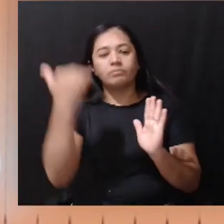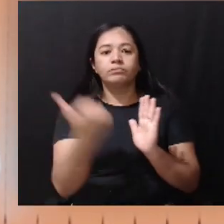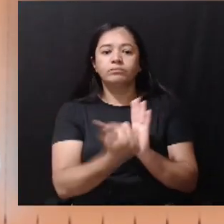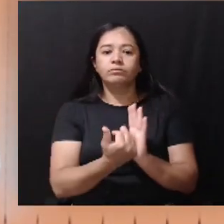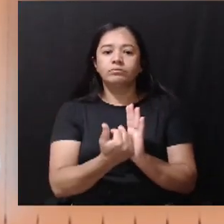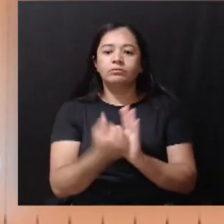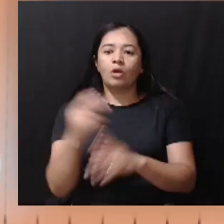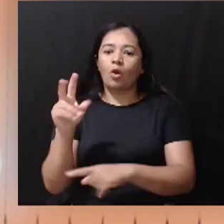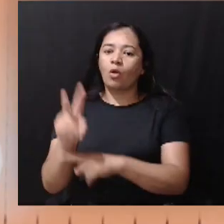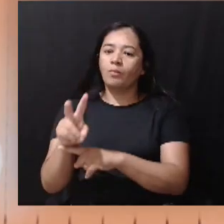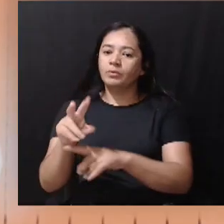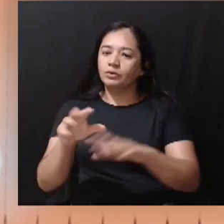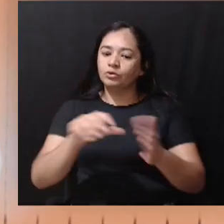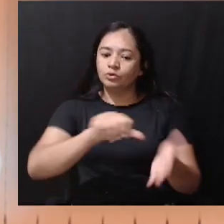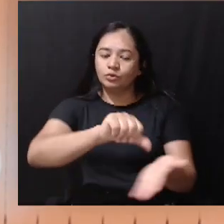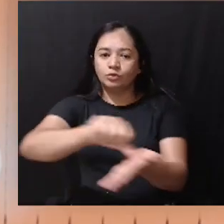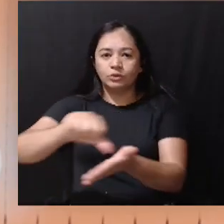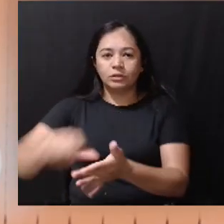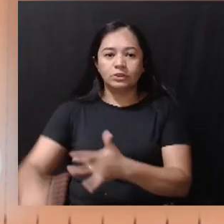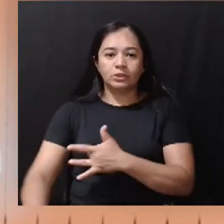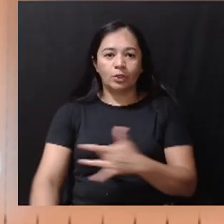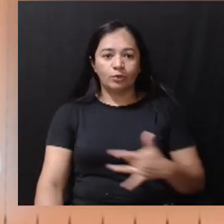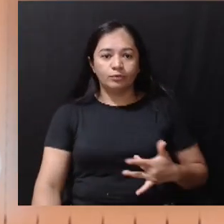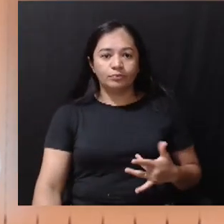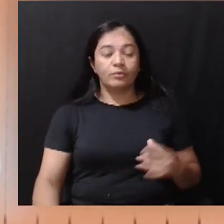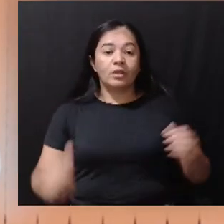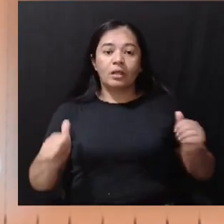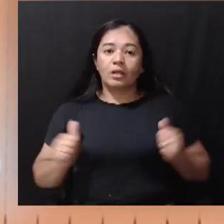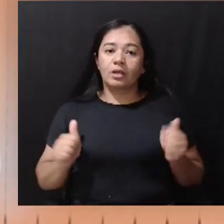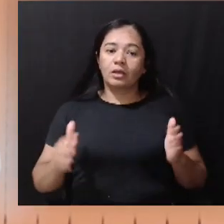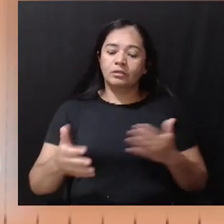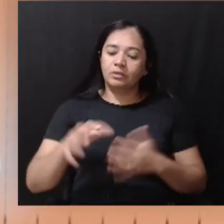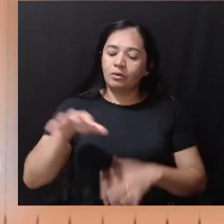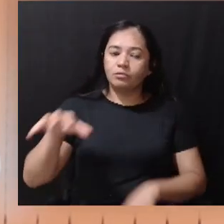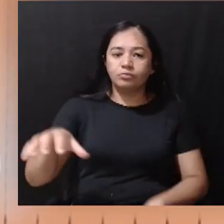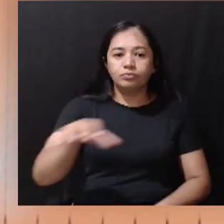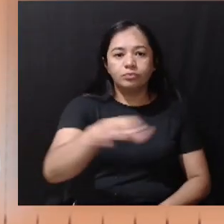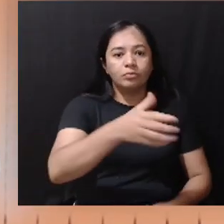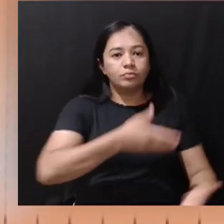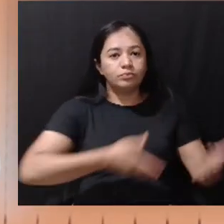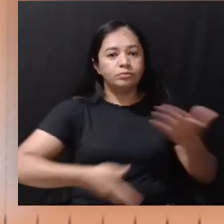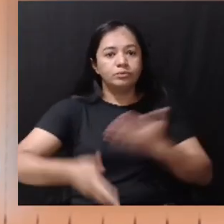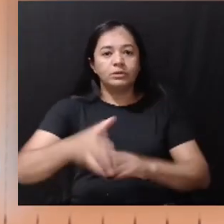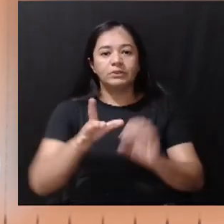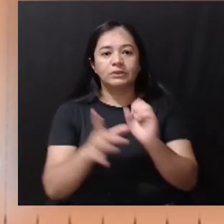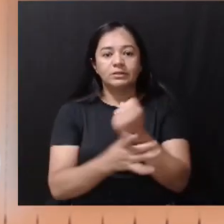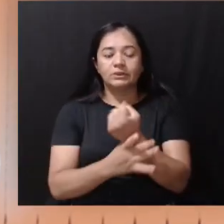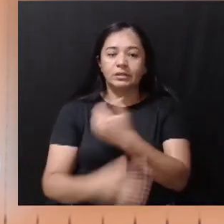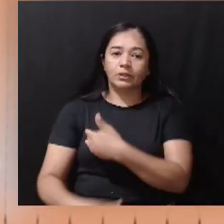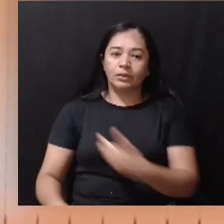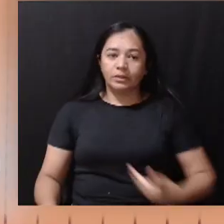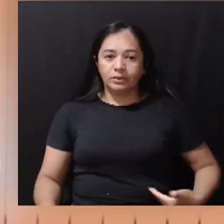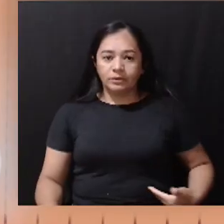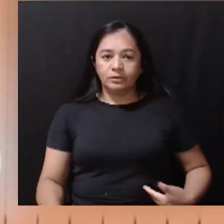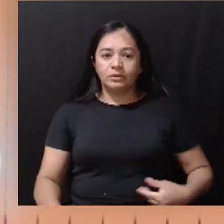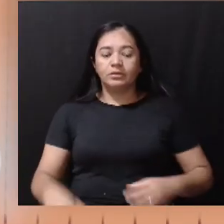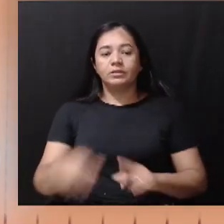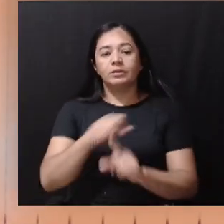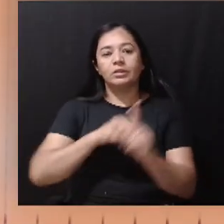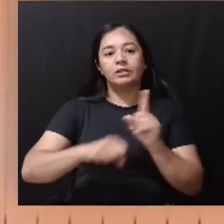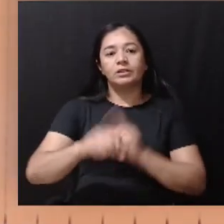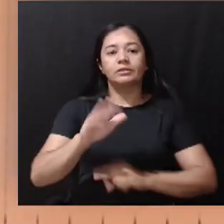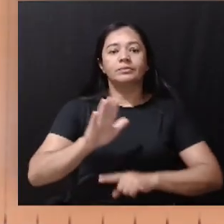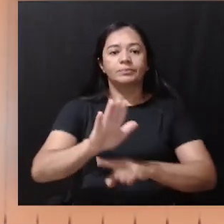nas unidades de saúde, ações intersetoriais entre saúde, segurança pública e assistência social